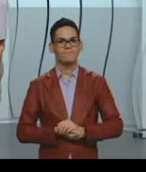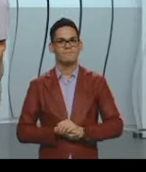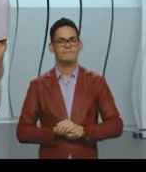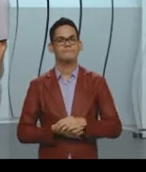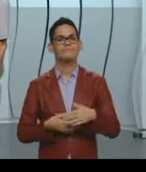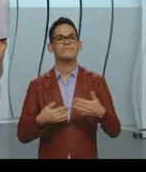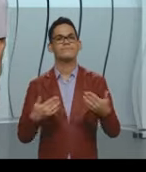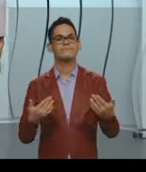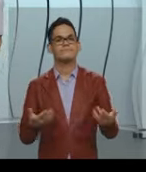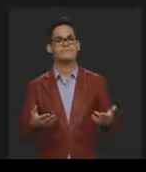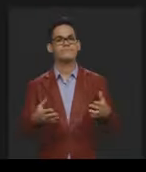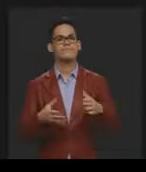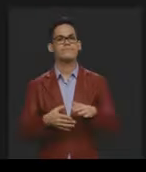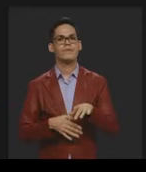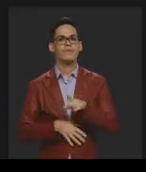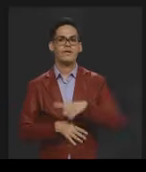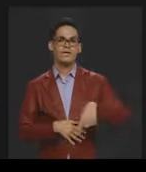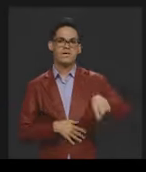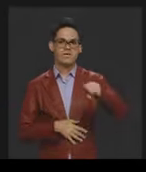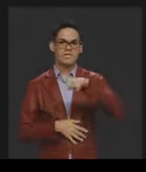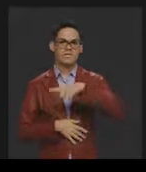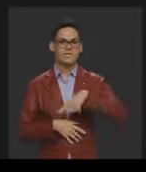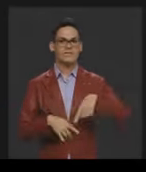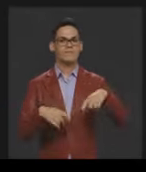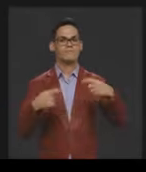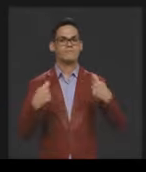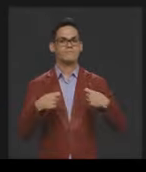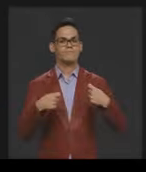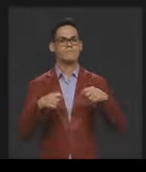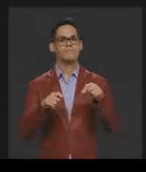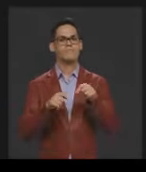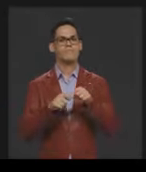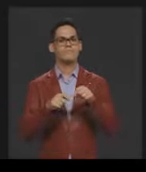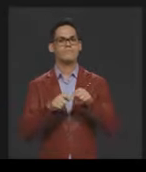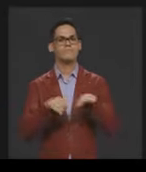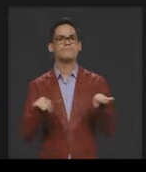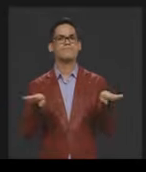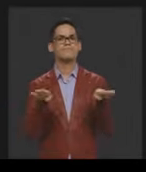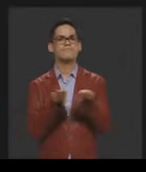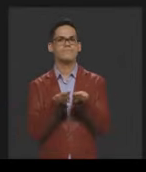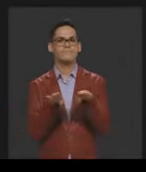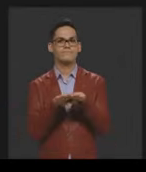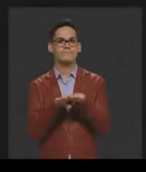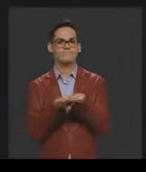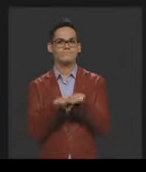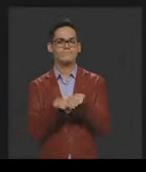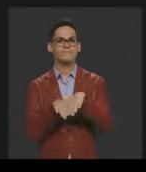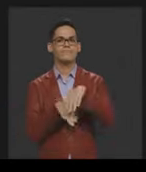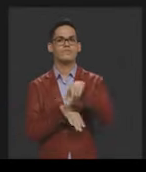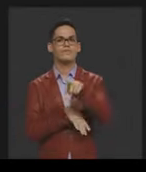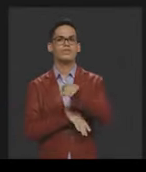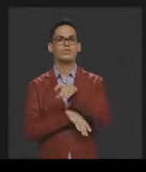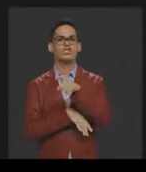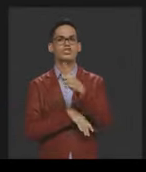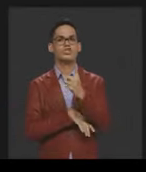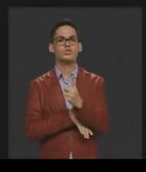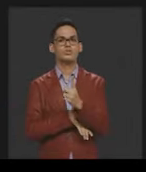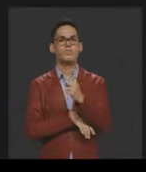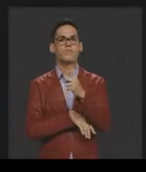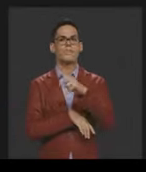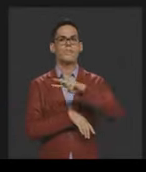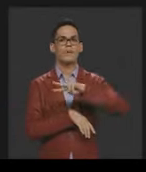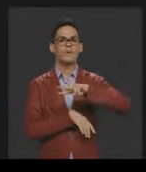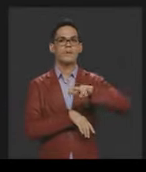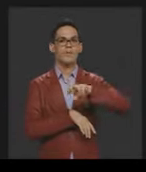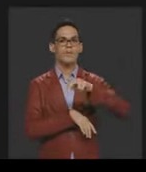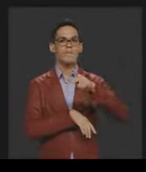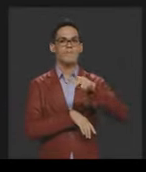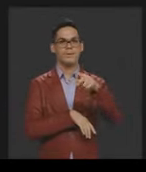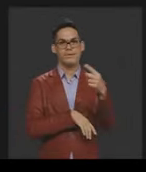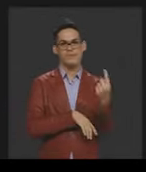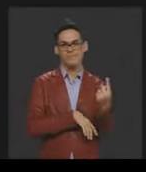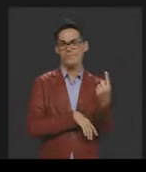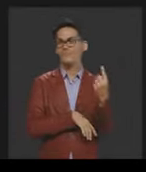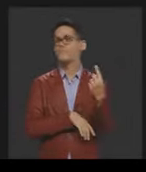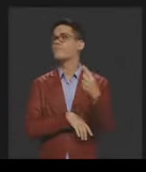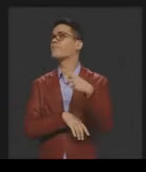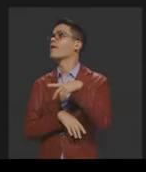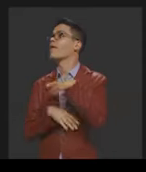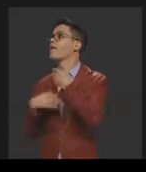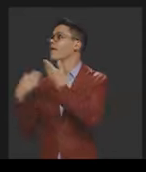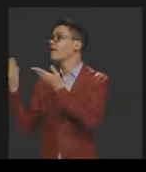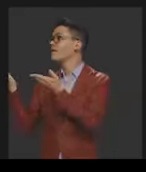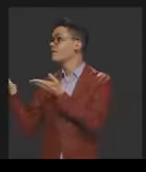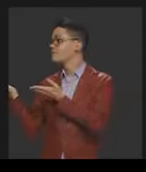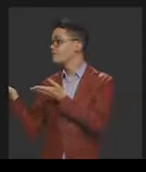Então, assim, nós temos a seguinte fórmula. A média aritmética é igual a x1 vezes p1, mais x2 vezes